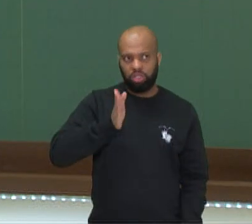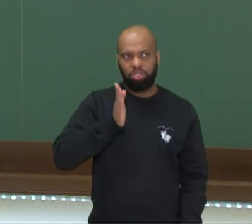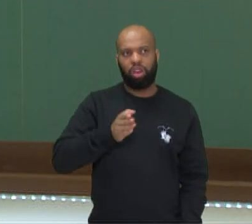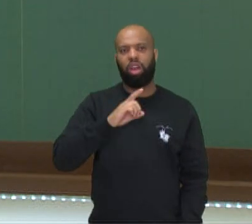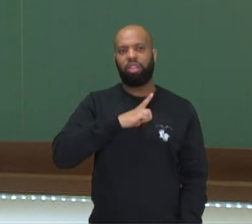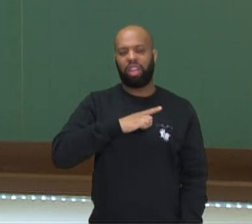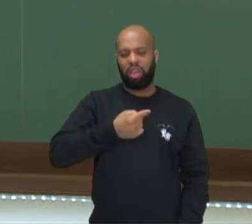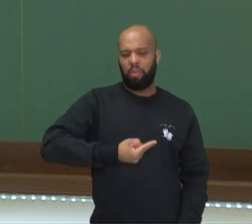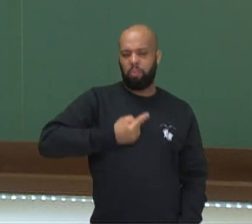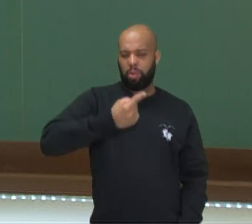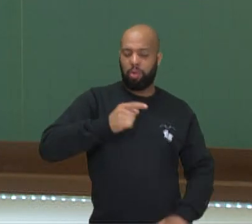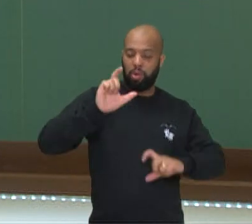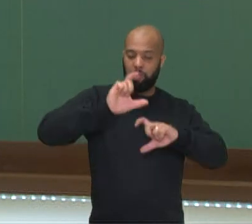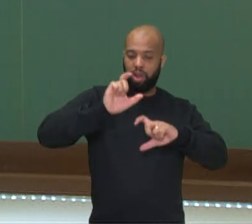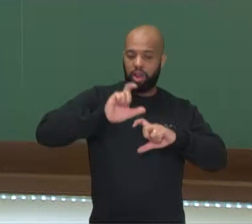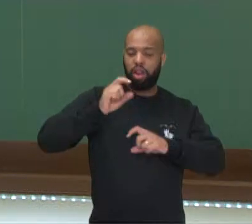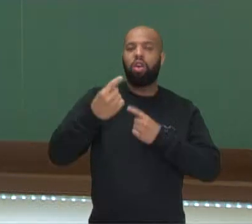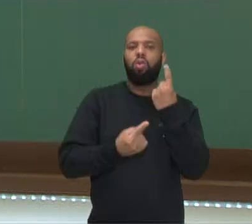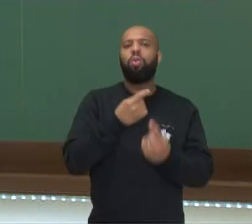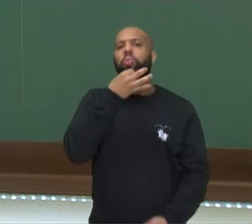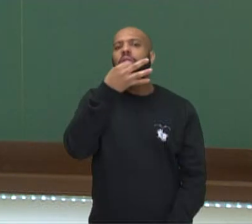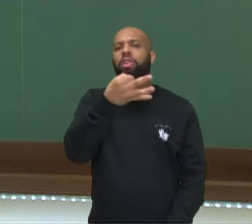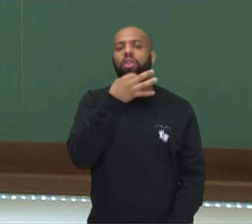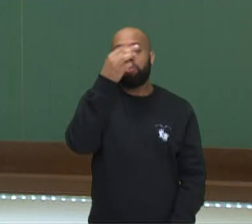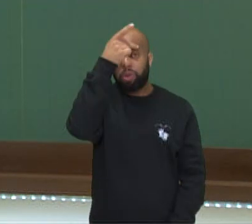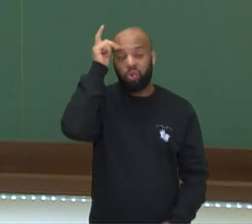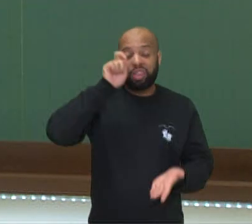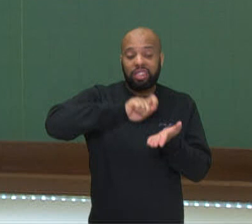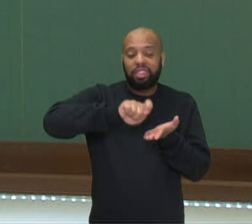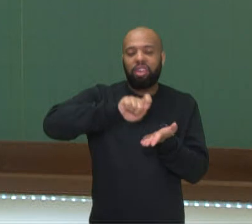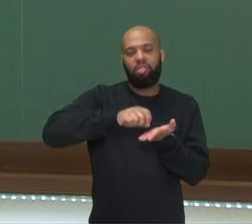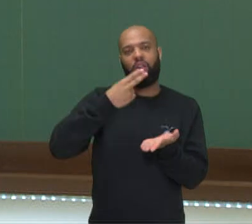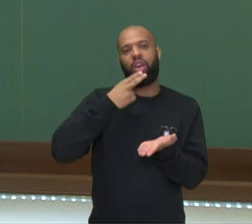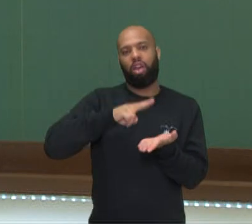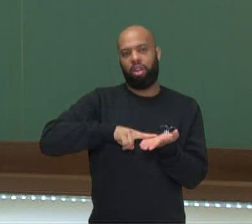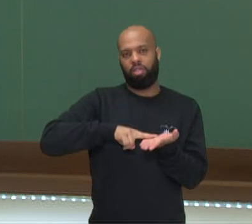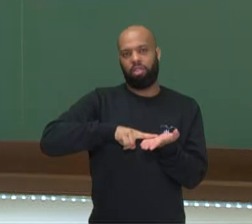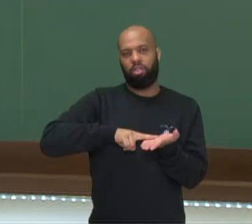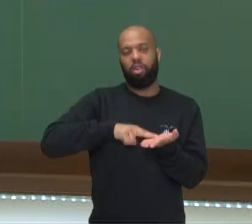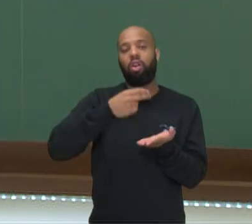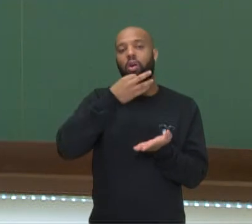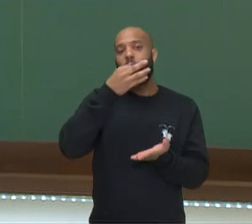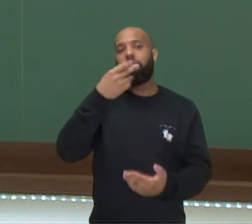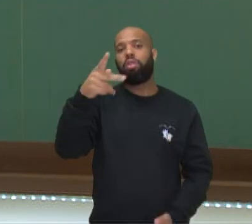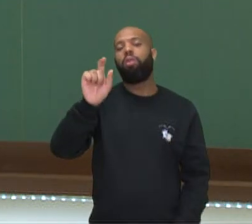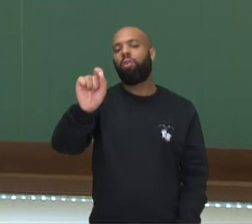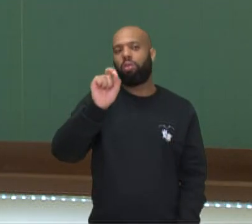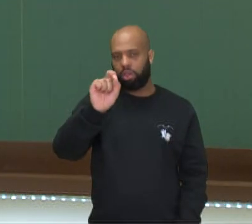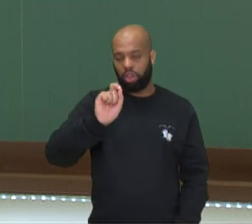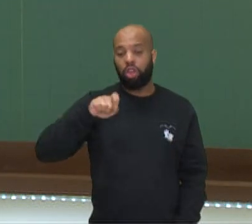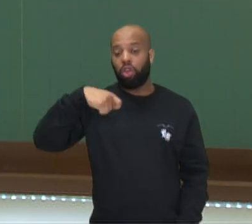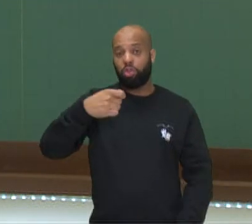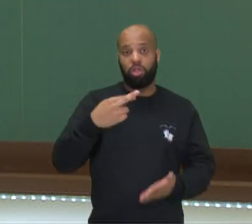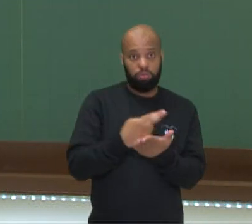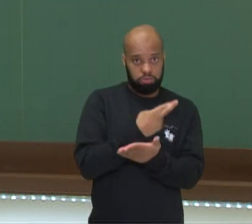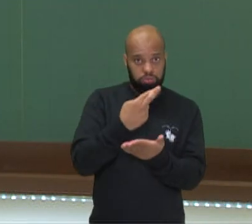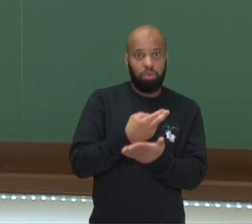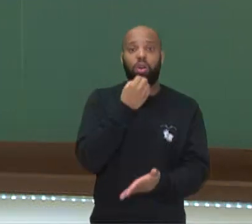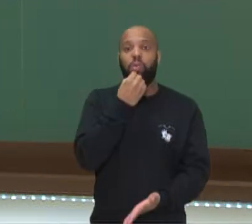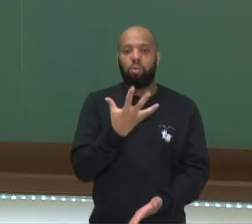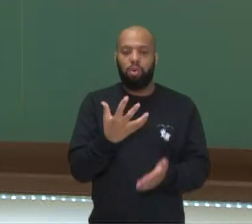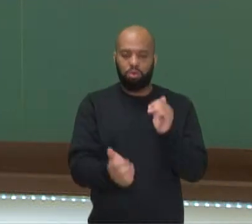primeiro parágrafo, qual a opinião do autor da carta? Qual seria a opinião dele referente à revista Bom